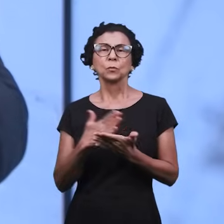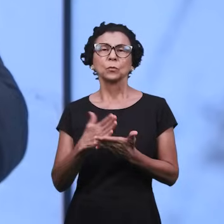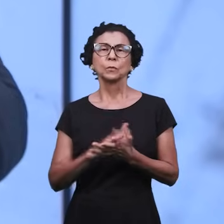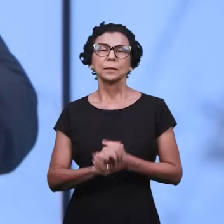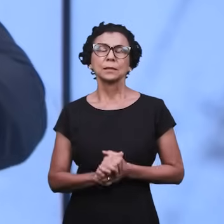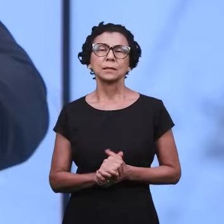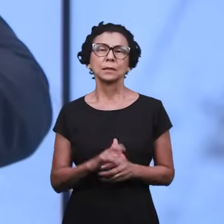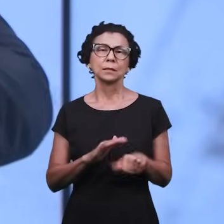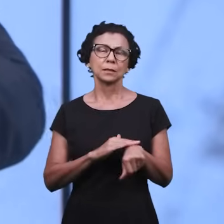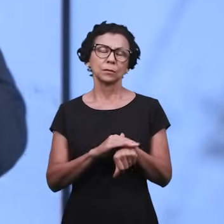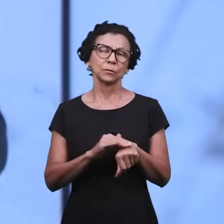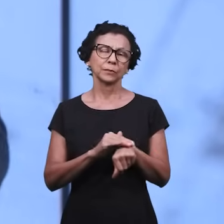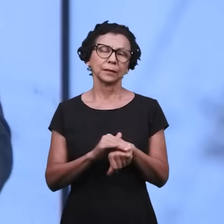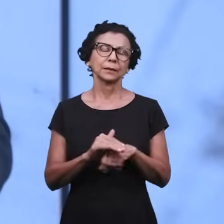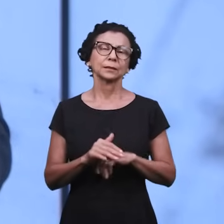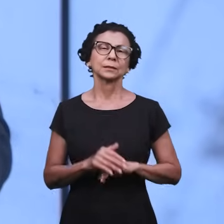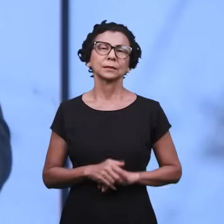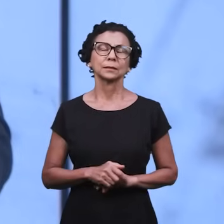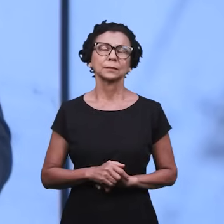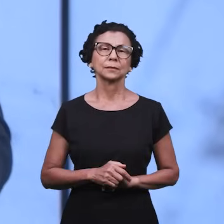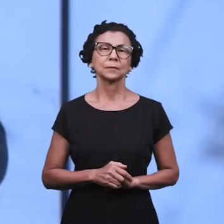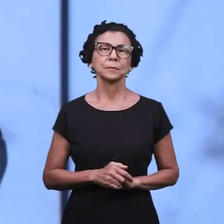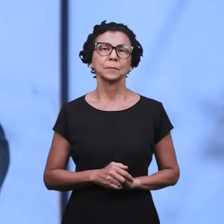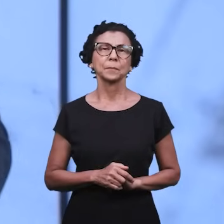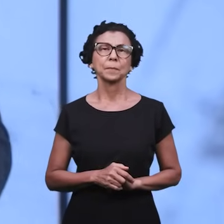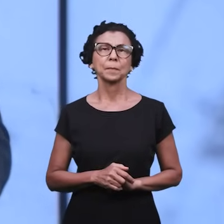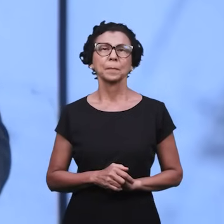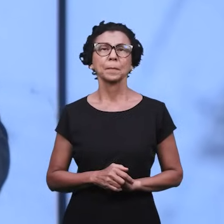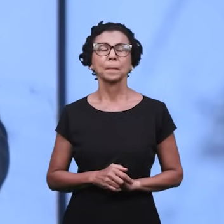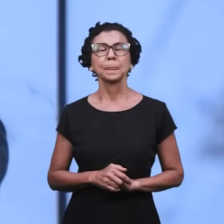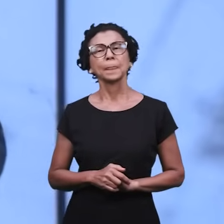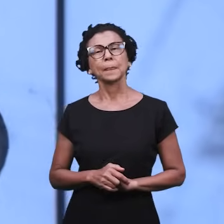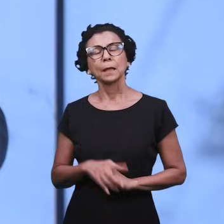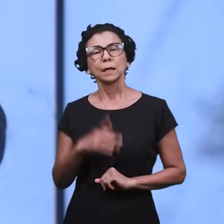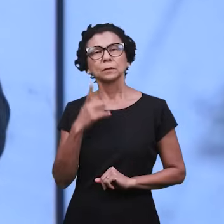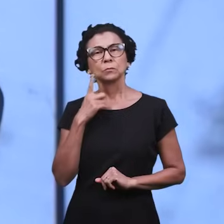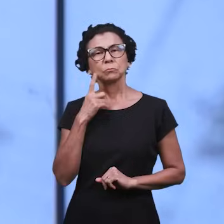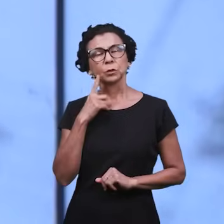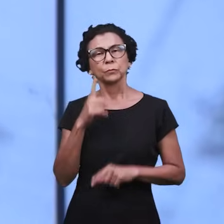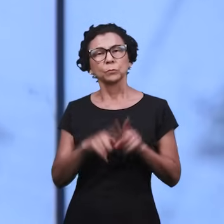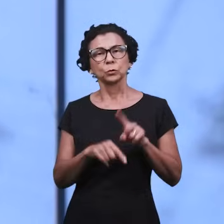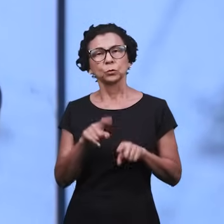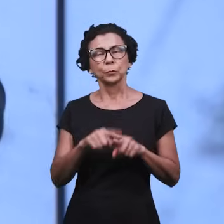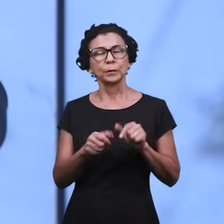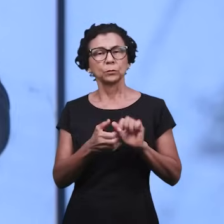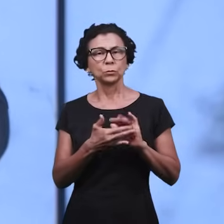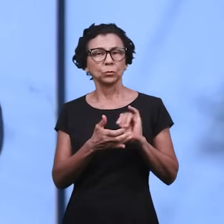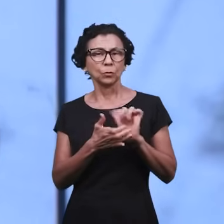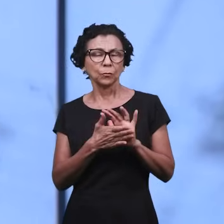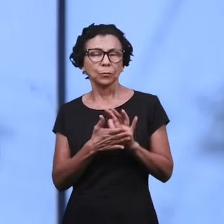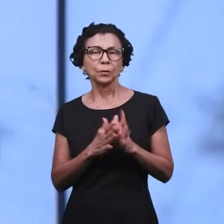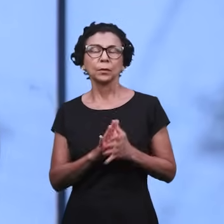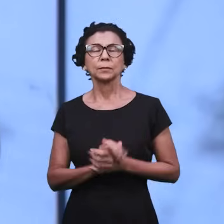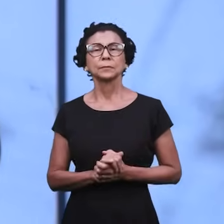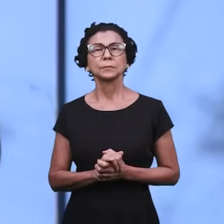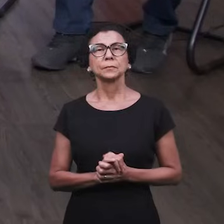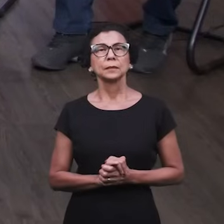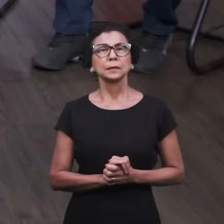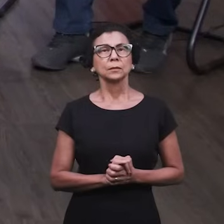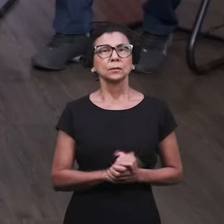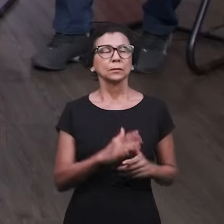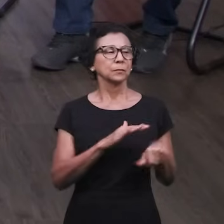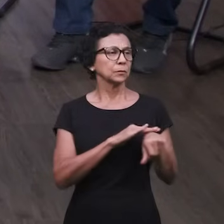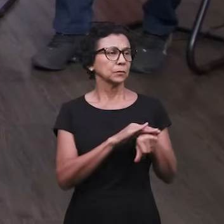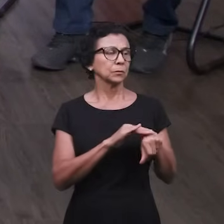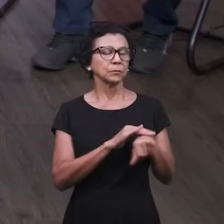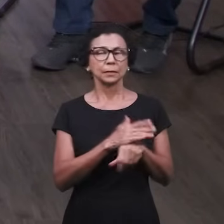começamos com um pedacinho de um louvor, mais perto quero estar, mas agora vamos começar a conversar com os queridos e amados irmãos.